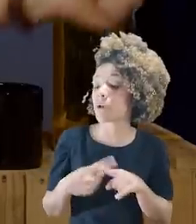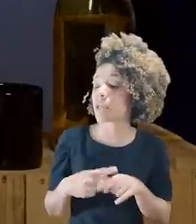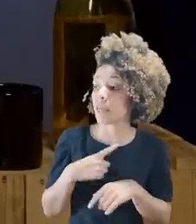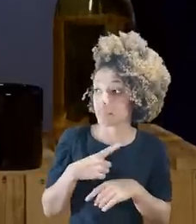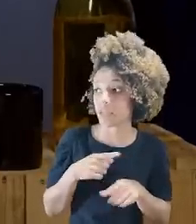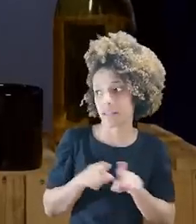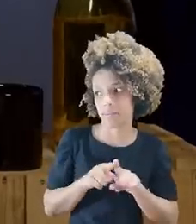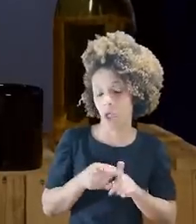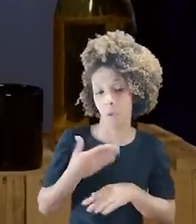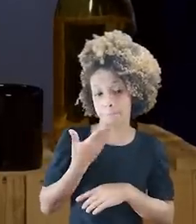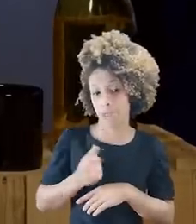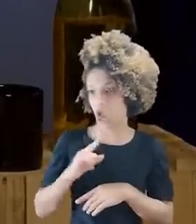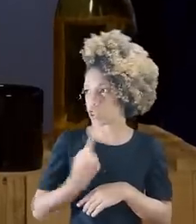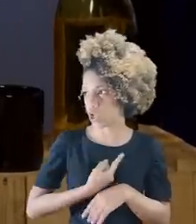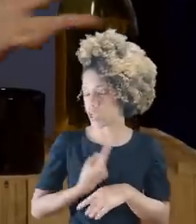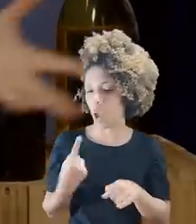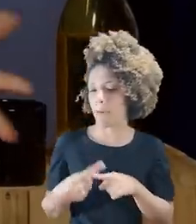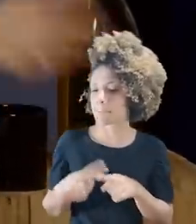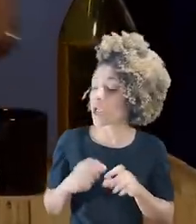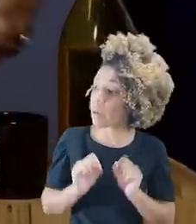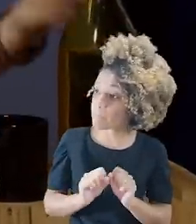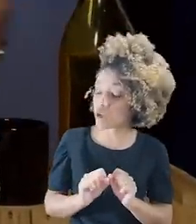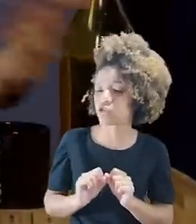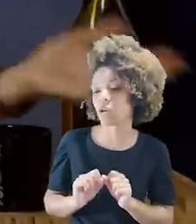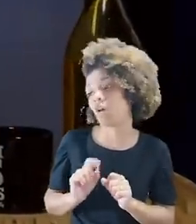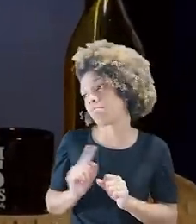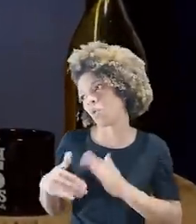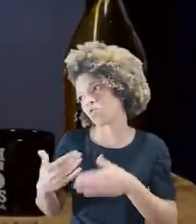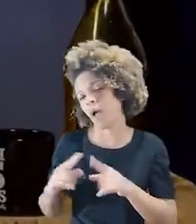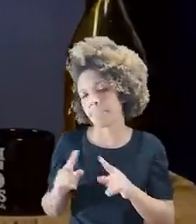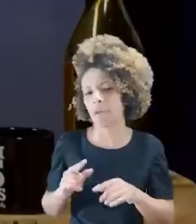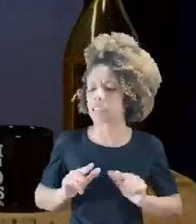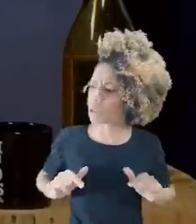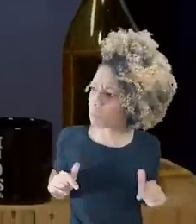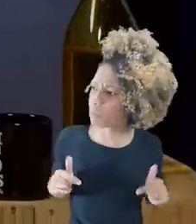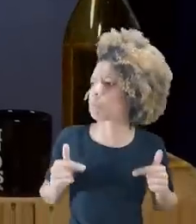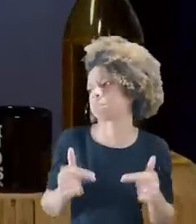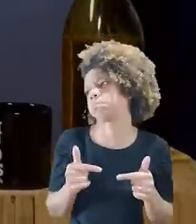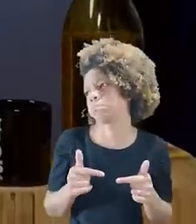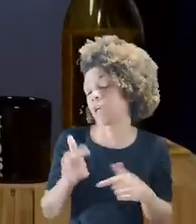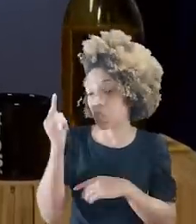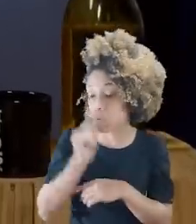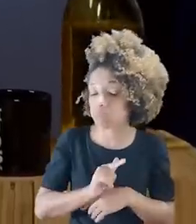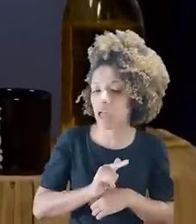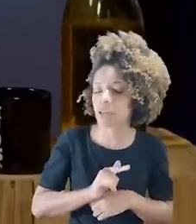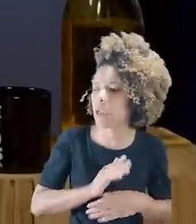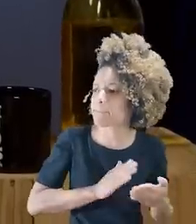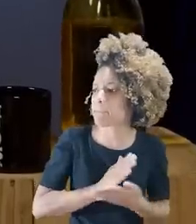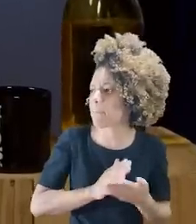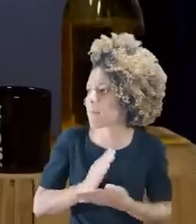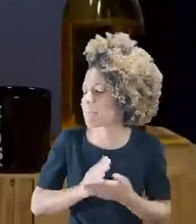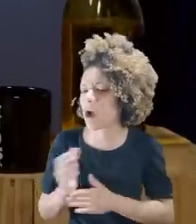gente vai atrás a gente faz reunião e a gente chama a galera convida todo mundo para participar e para fazer acontecer a coisa né e foi o que eu fiz